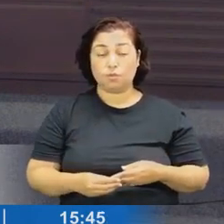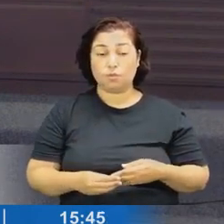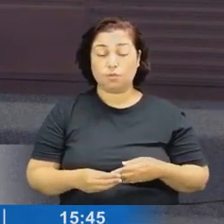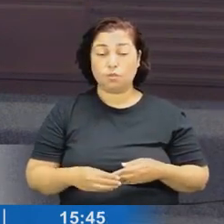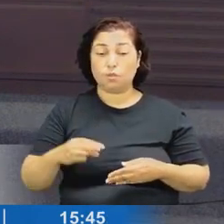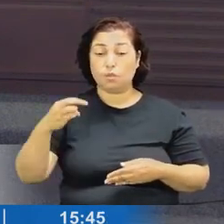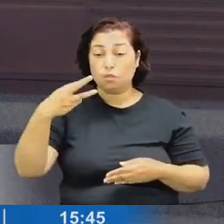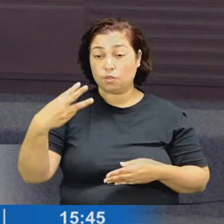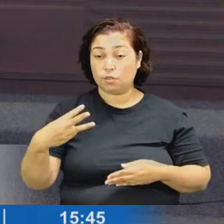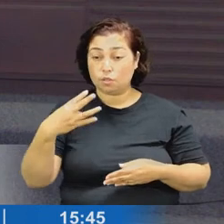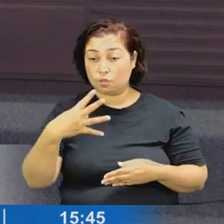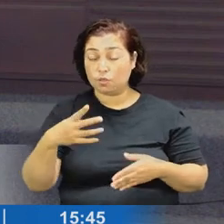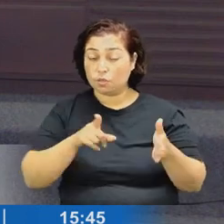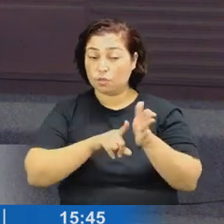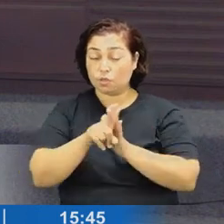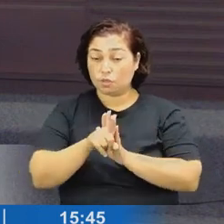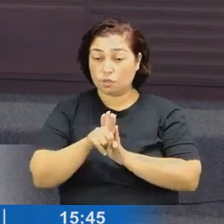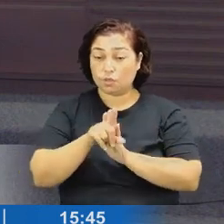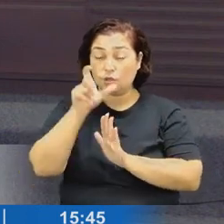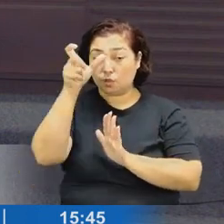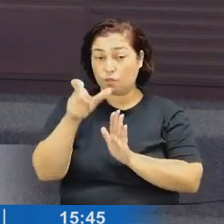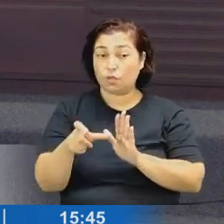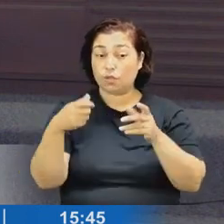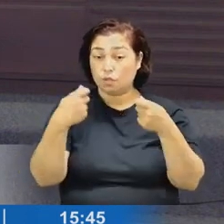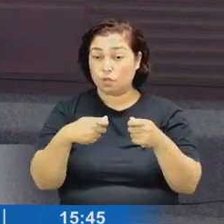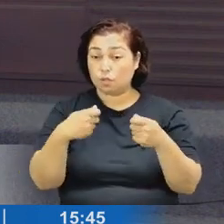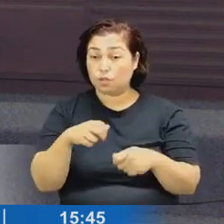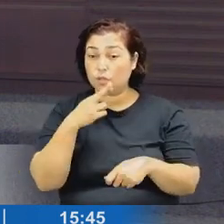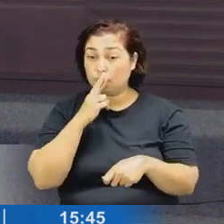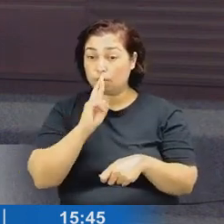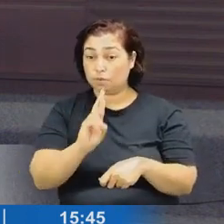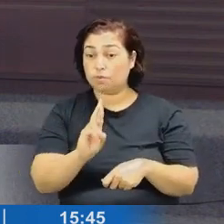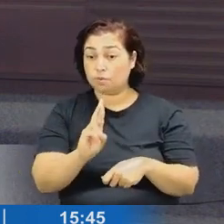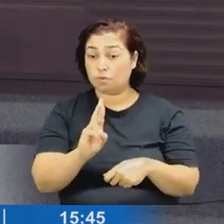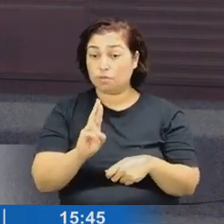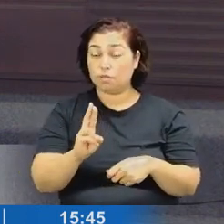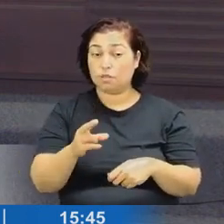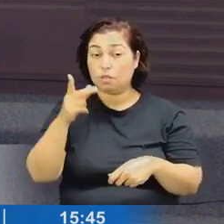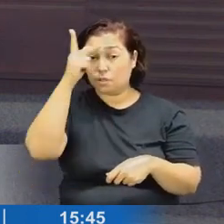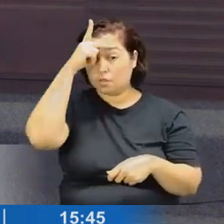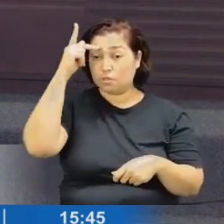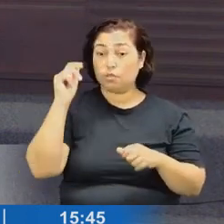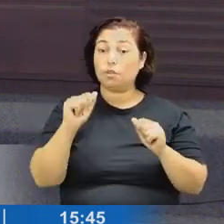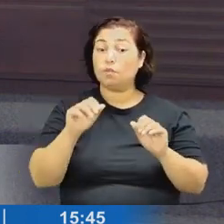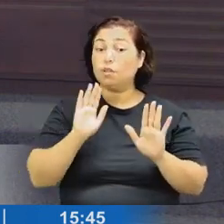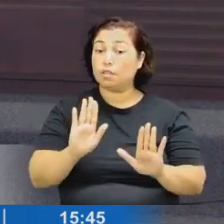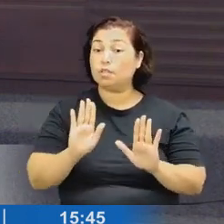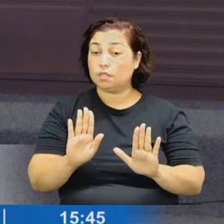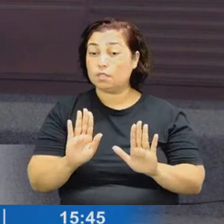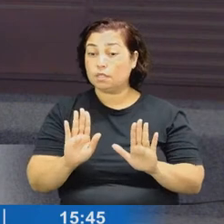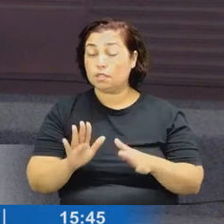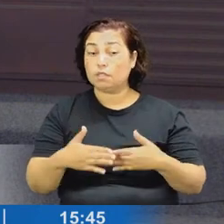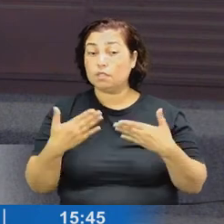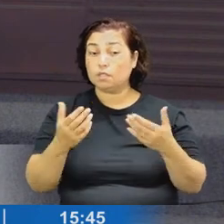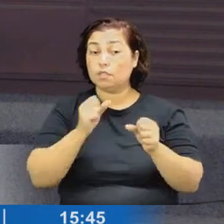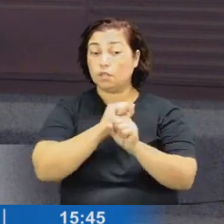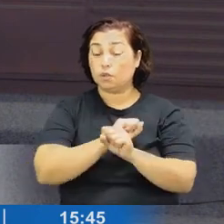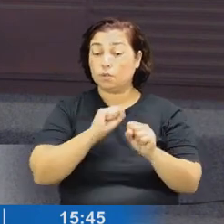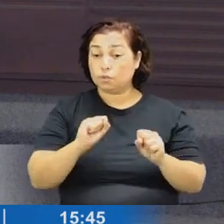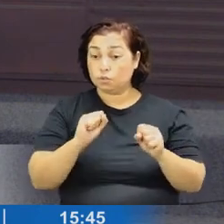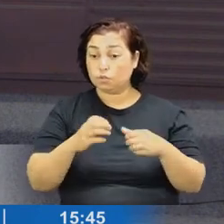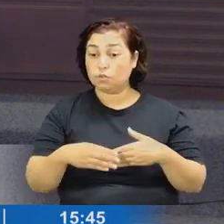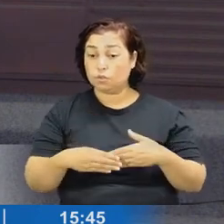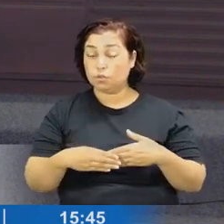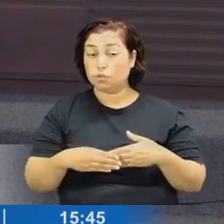perguntas para pessoa que ela Precisava responder que o público vai ficar esperando a resposta só que é quase impossível no tempo